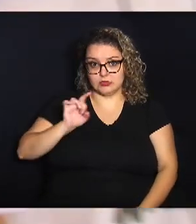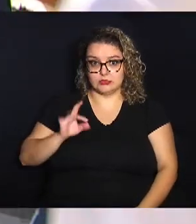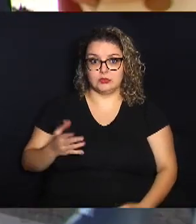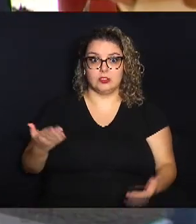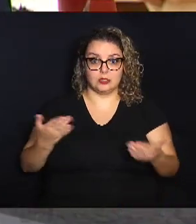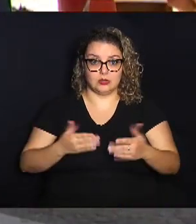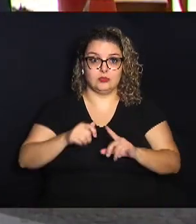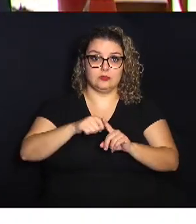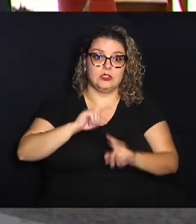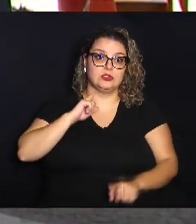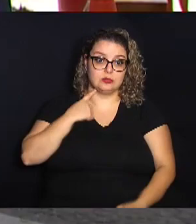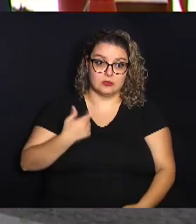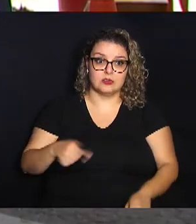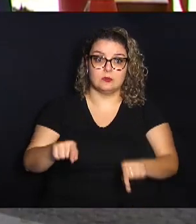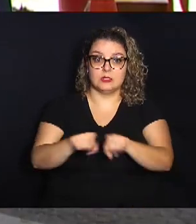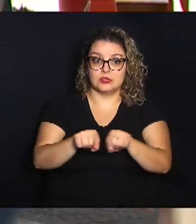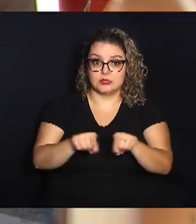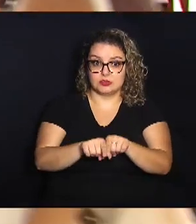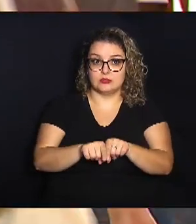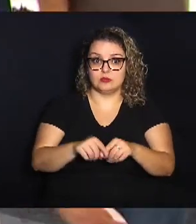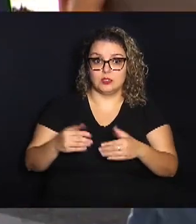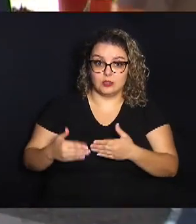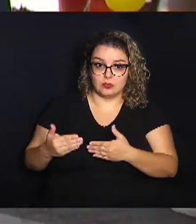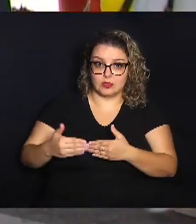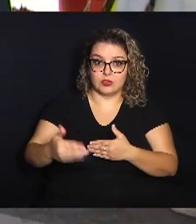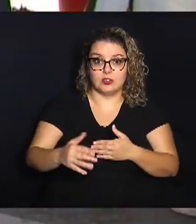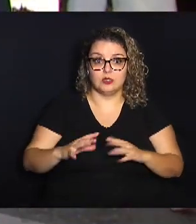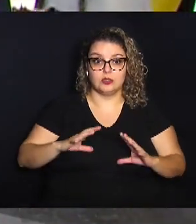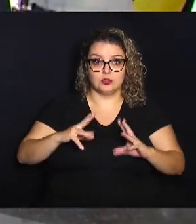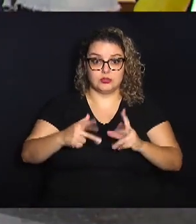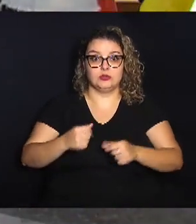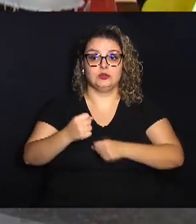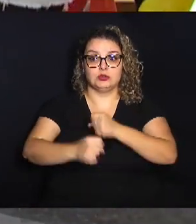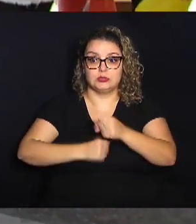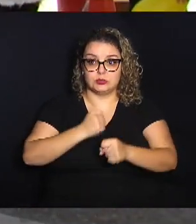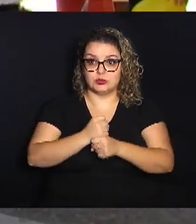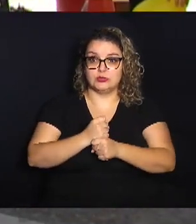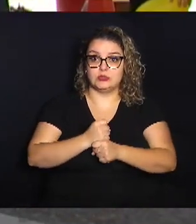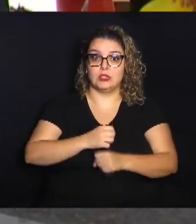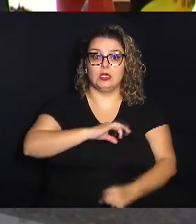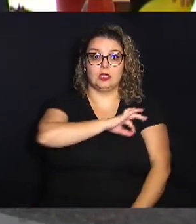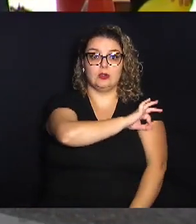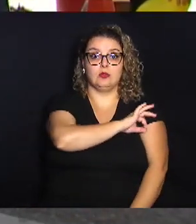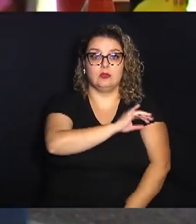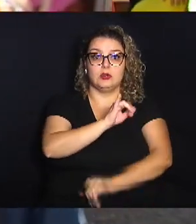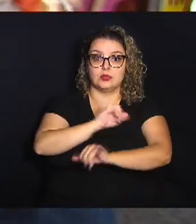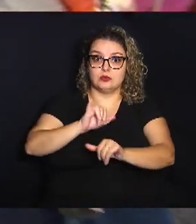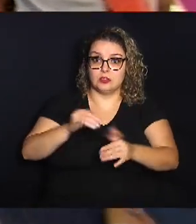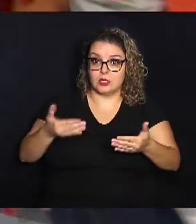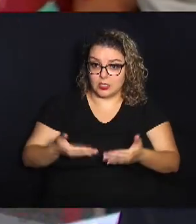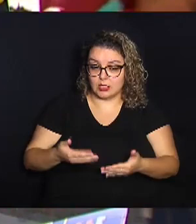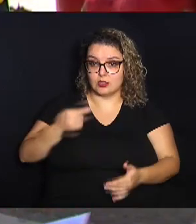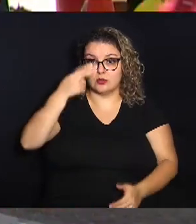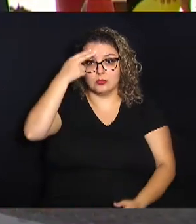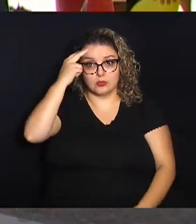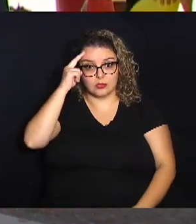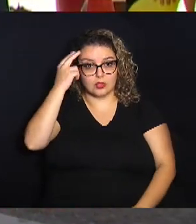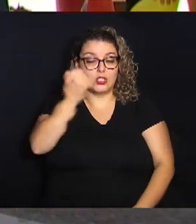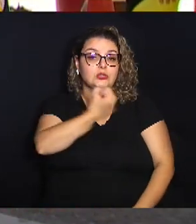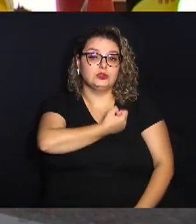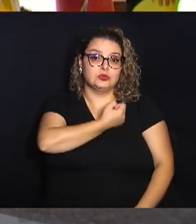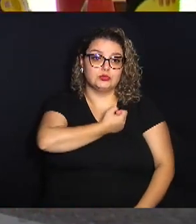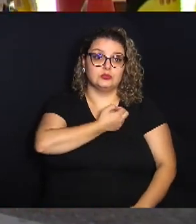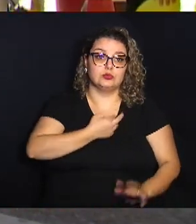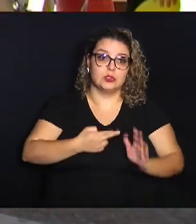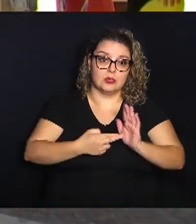no mês de maio, também aí durante todo o ano. E a Prefeitura divulgou agora há pouco, Gabriel Castro, números referentes